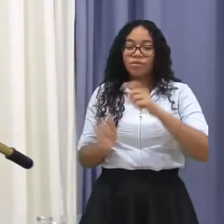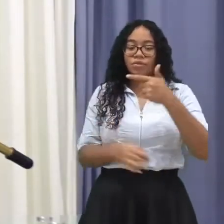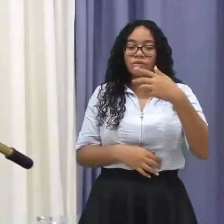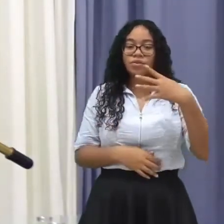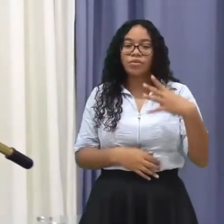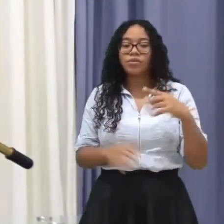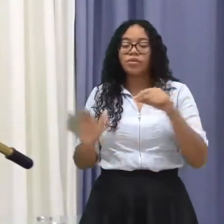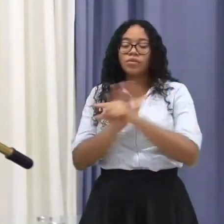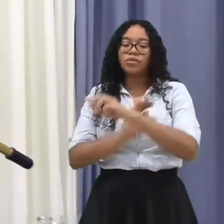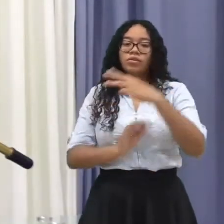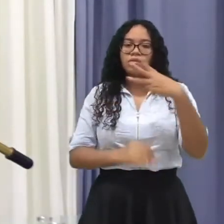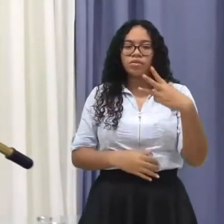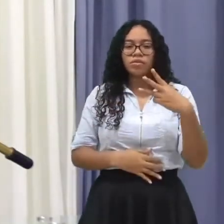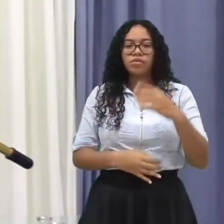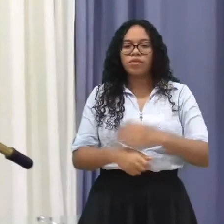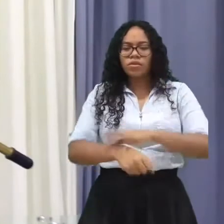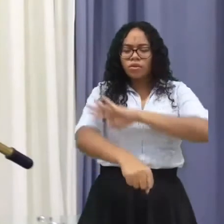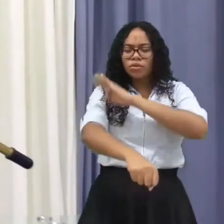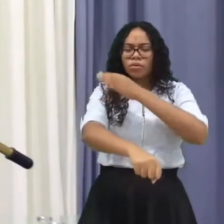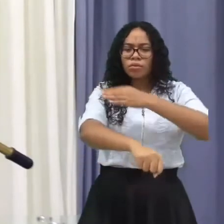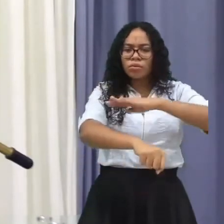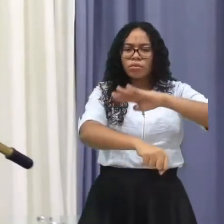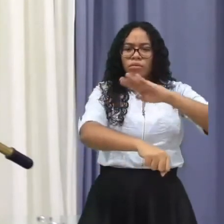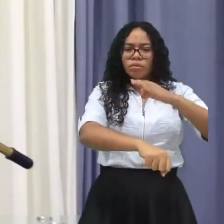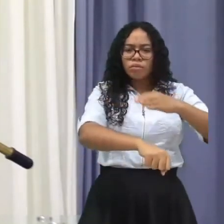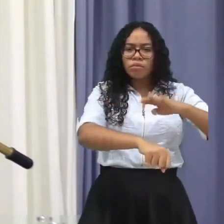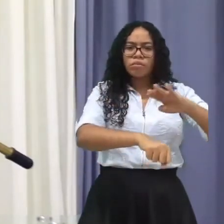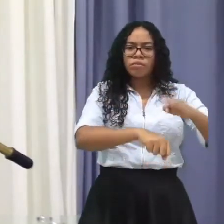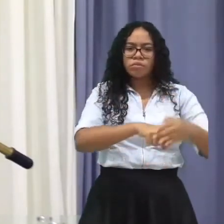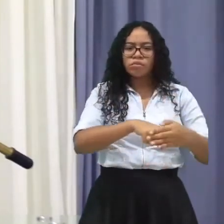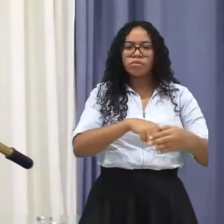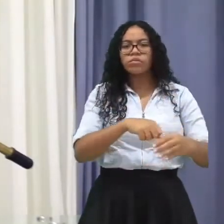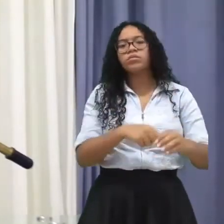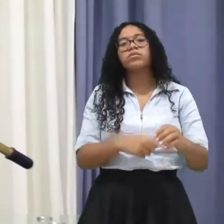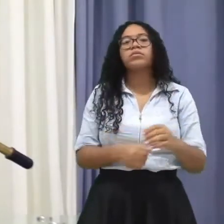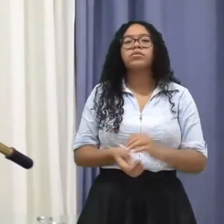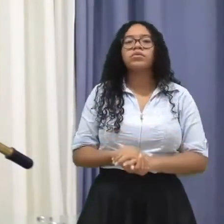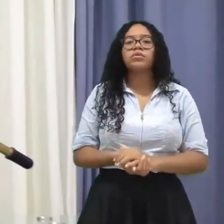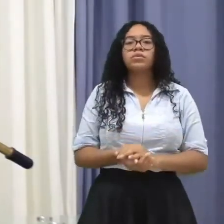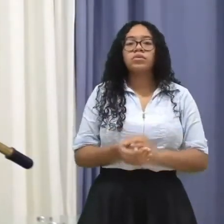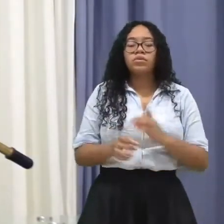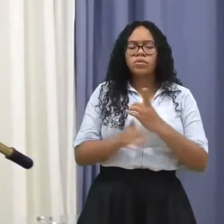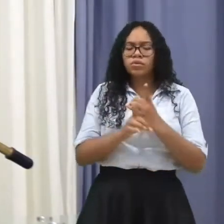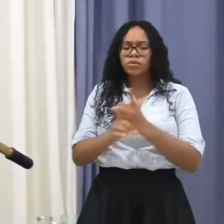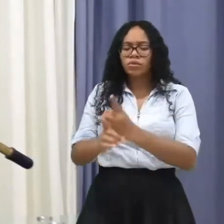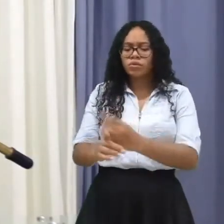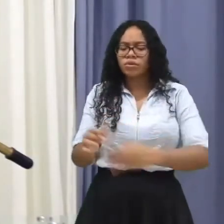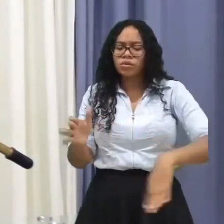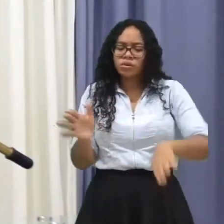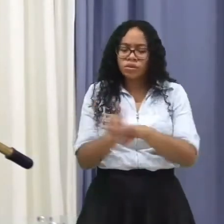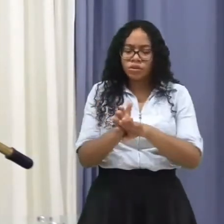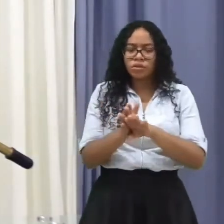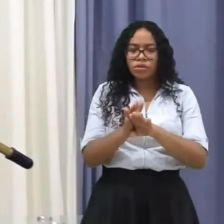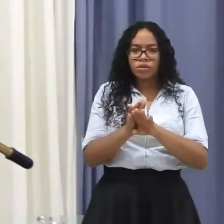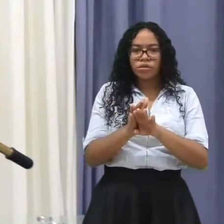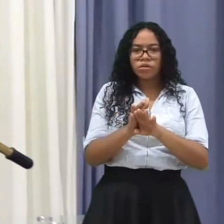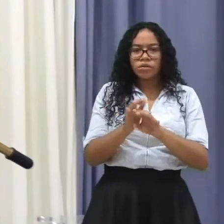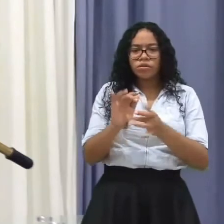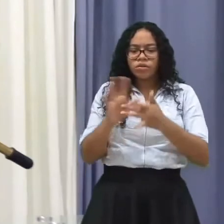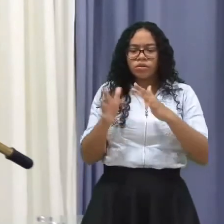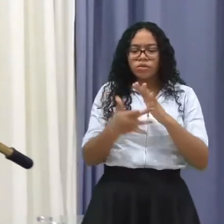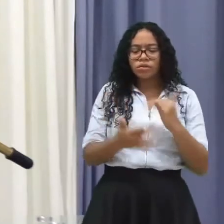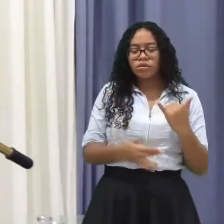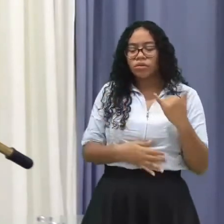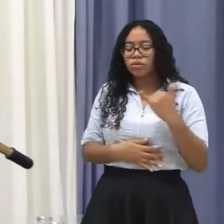Oliveiras, achava-se Jesus assentado, quando se aproximaram dele os discípulos em particular, e lhe